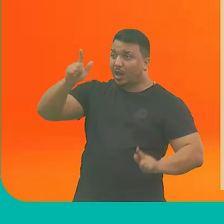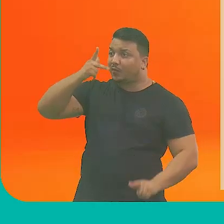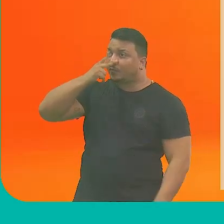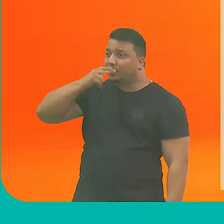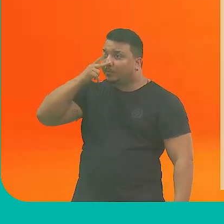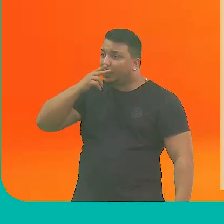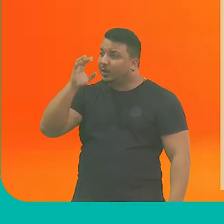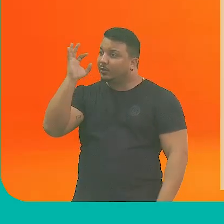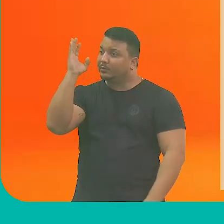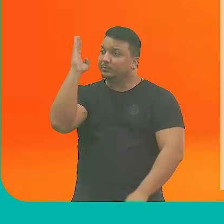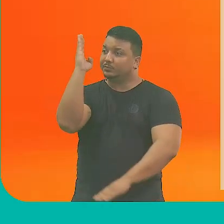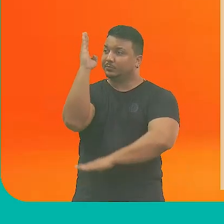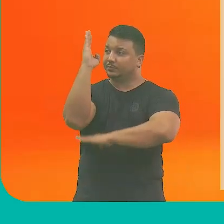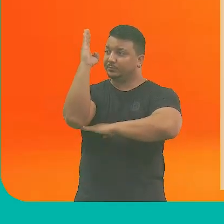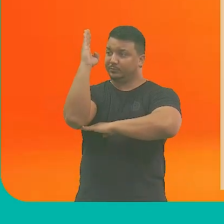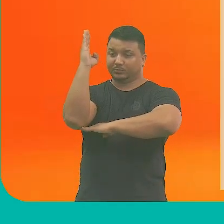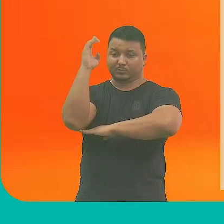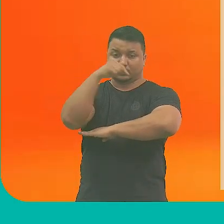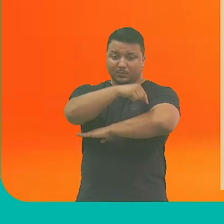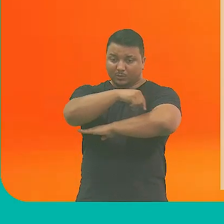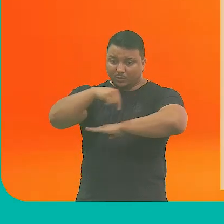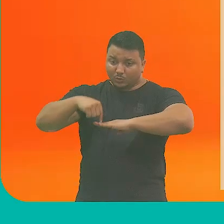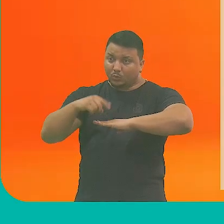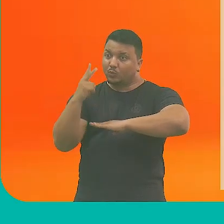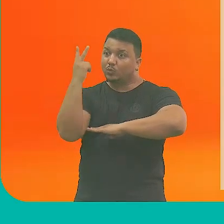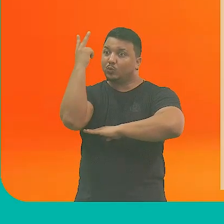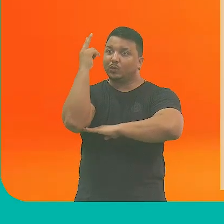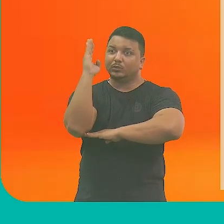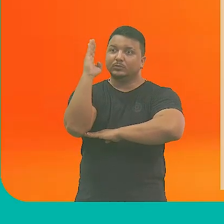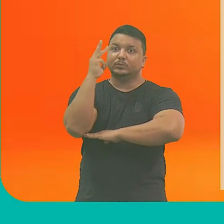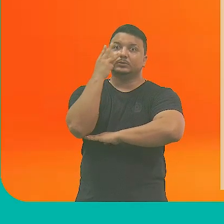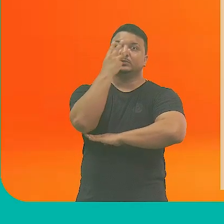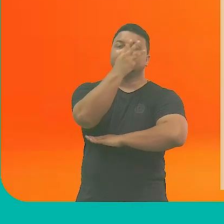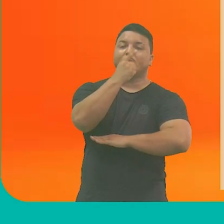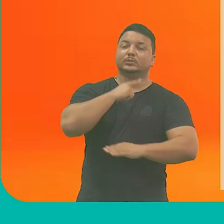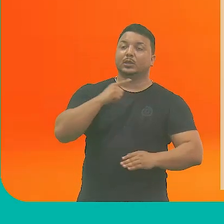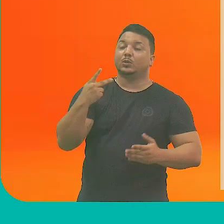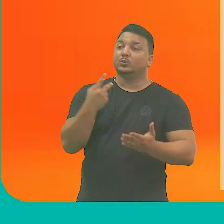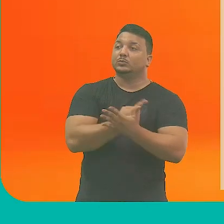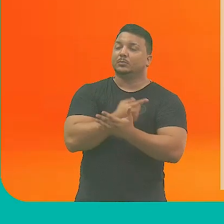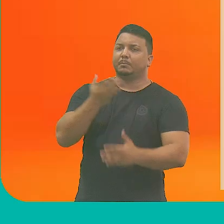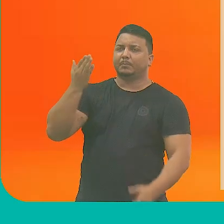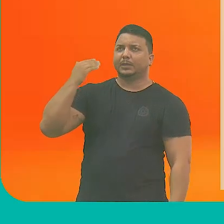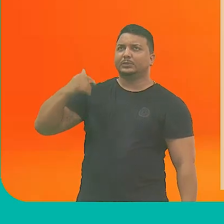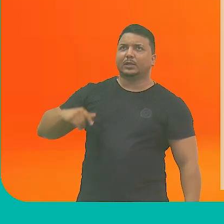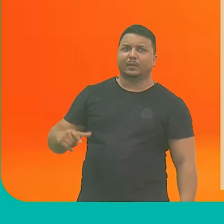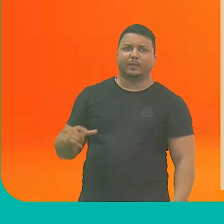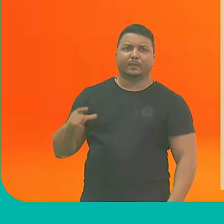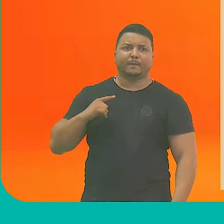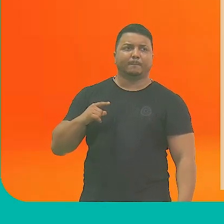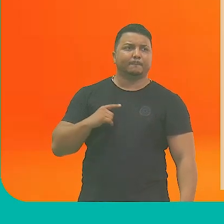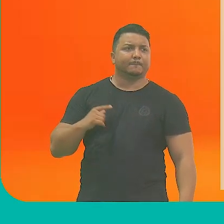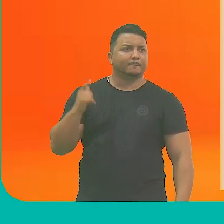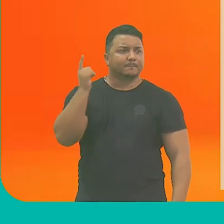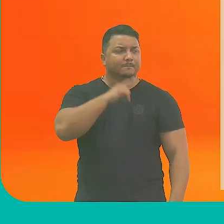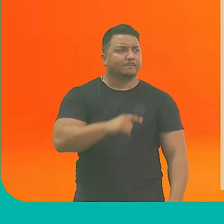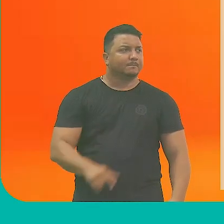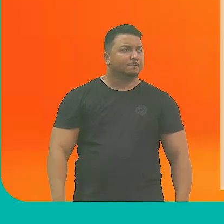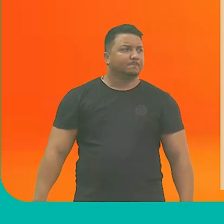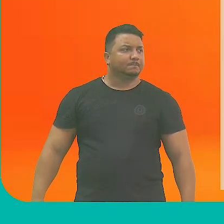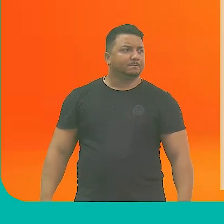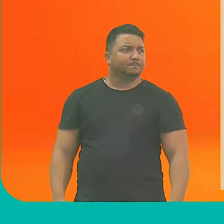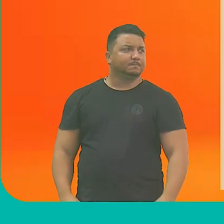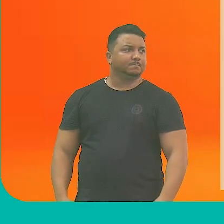eu posso avaliar uma, duas. Teve um gráfico uma vez que ele colocou assim,